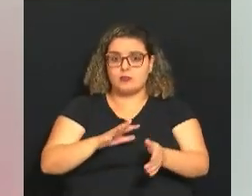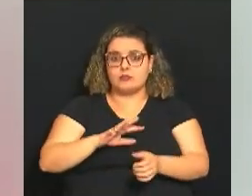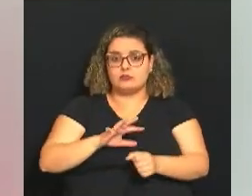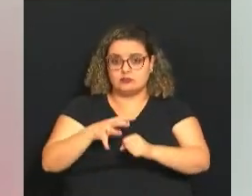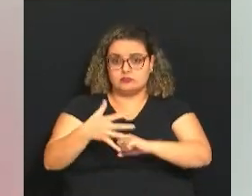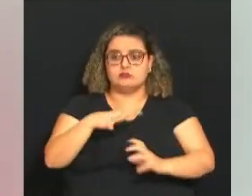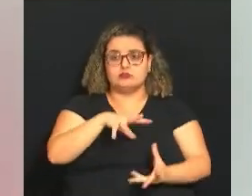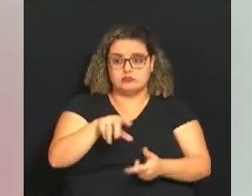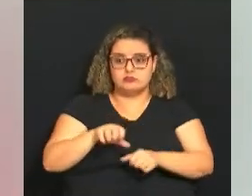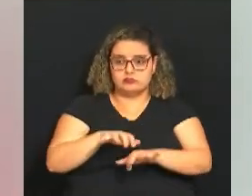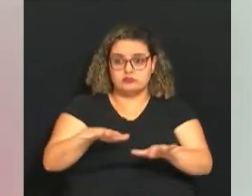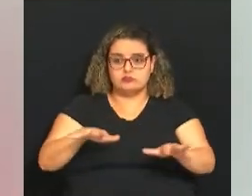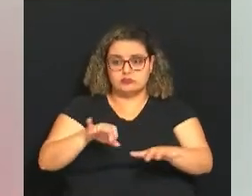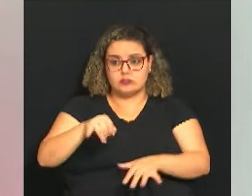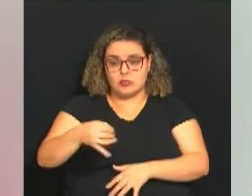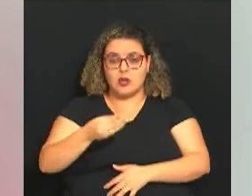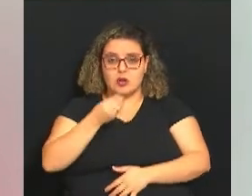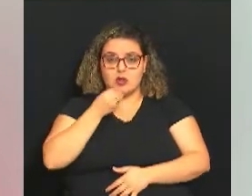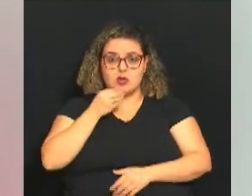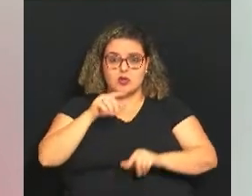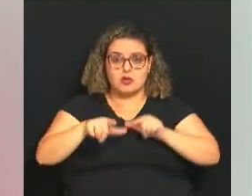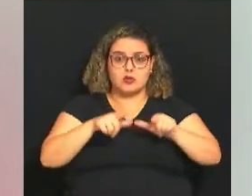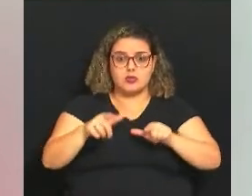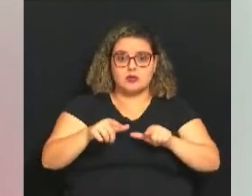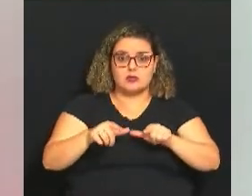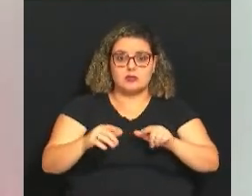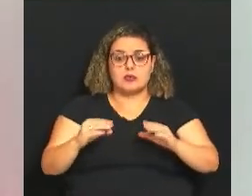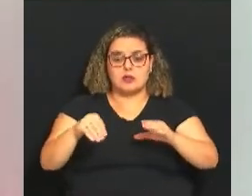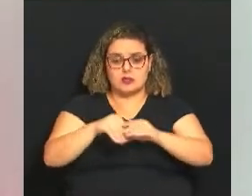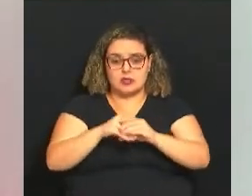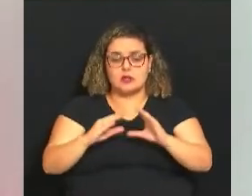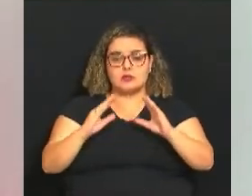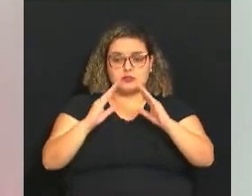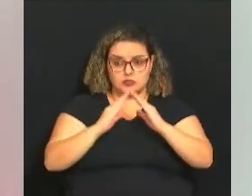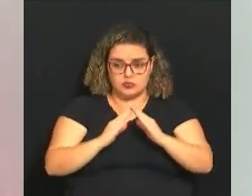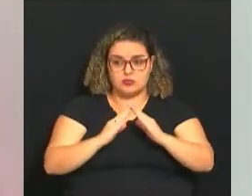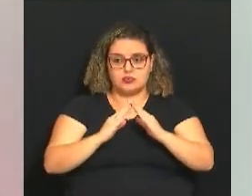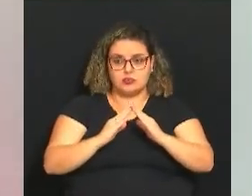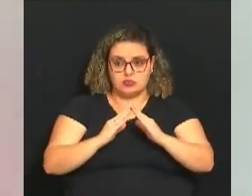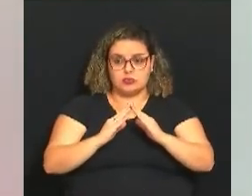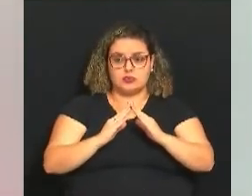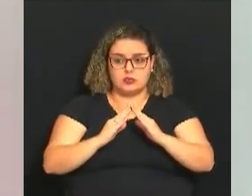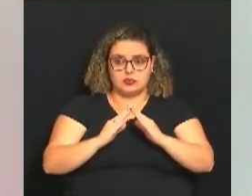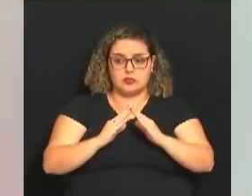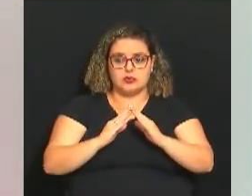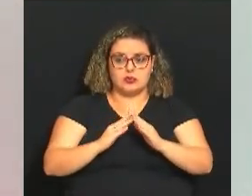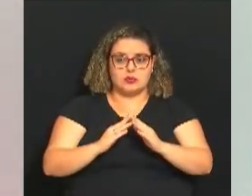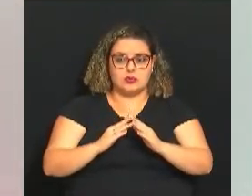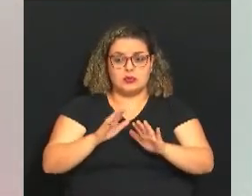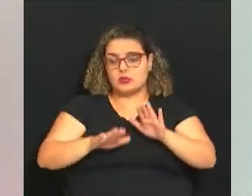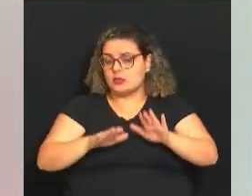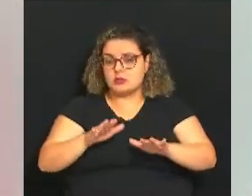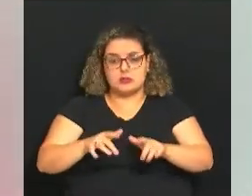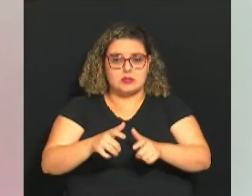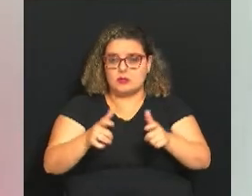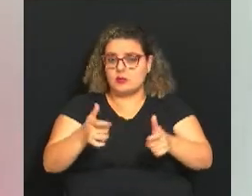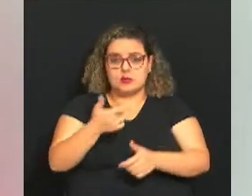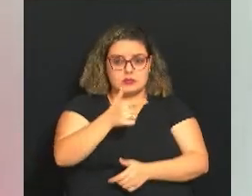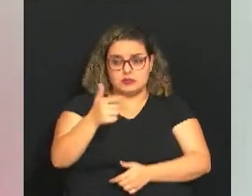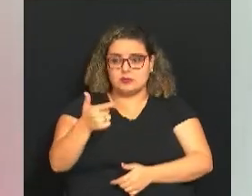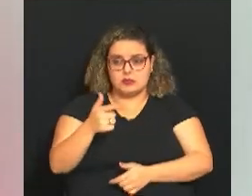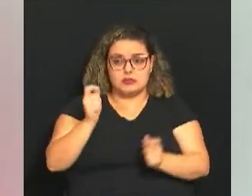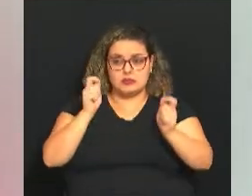possibilidade de trabalhar de home office, né, que muitas profissões, inclusive, não têm essa possibilidade. A